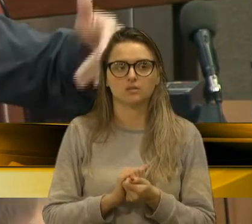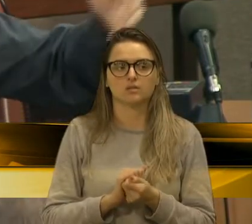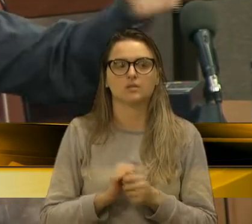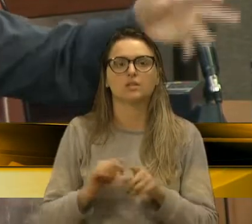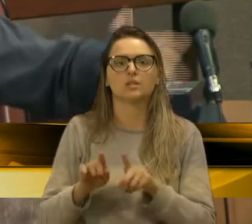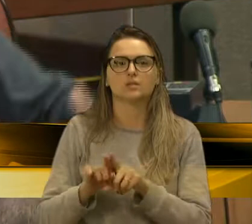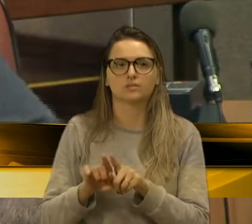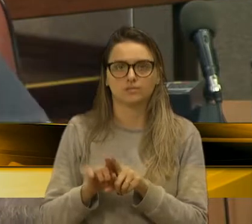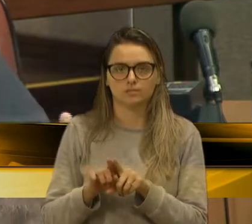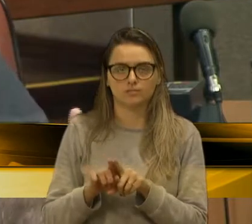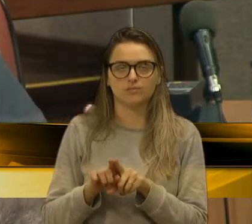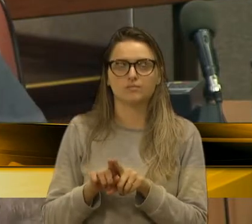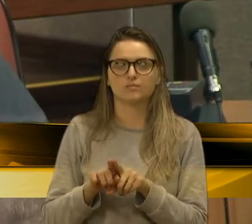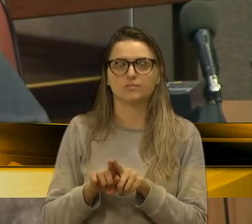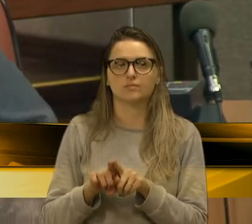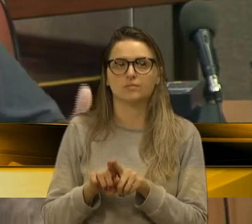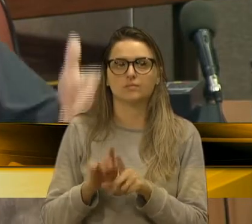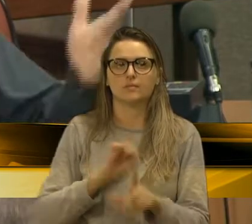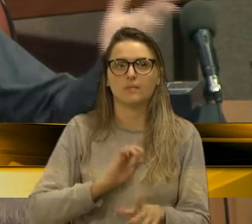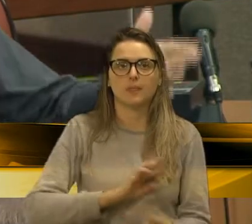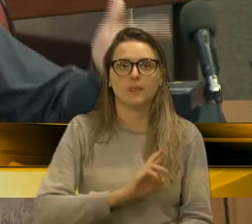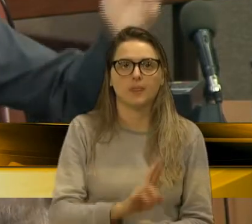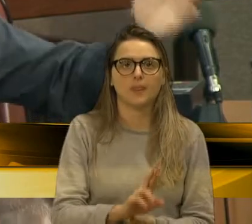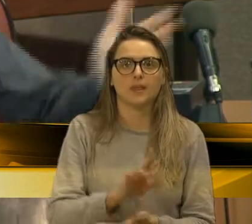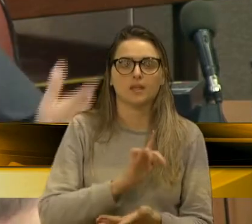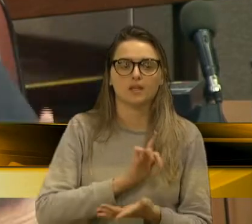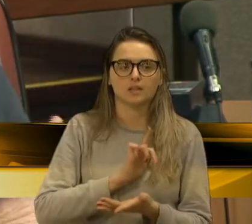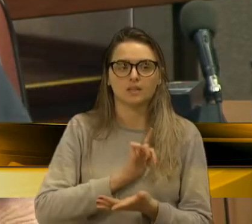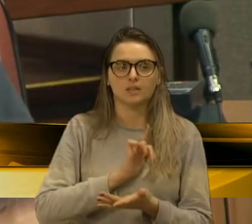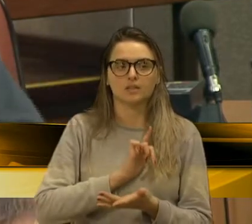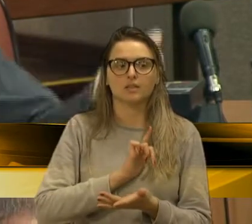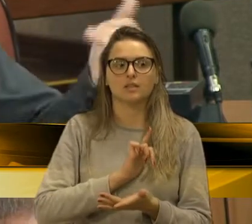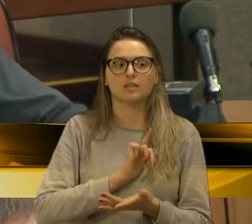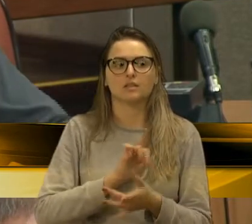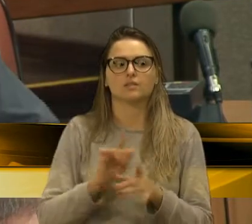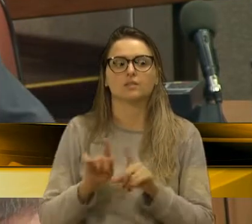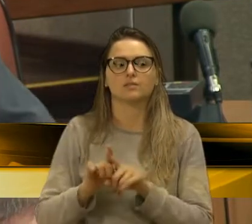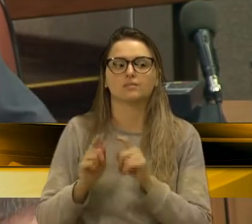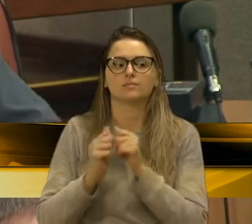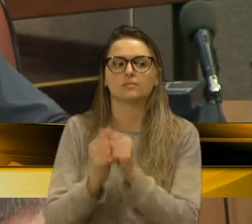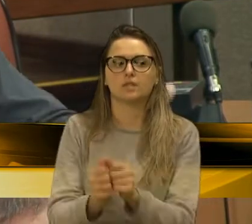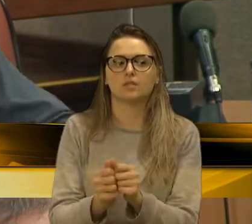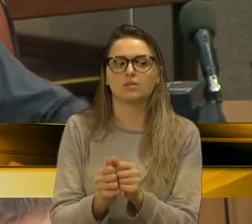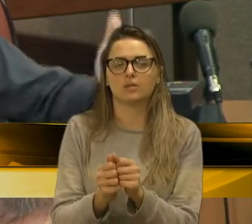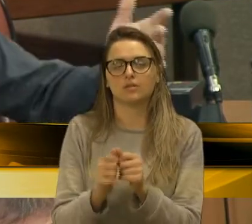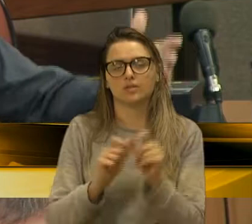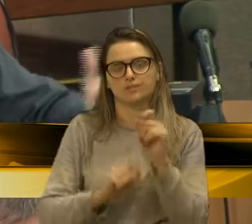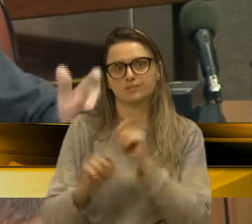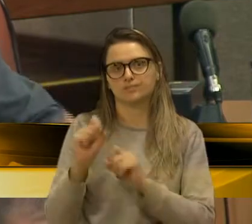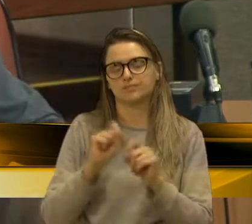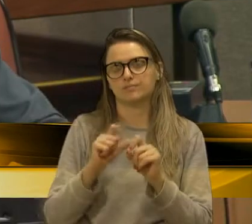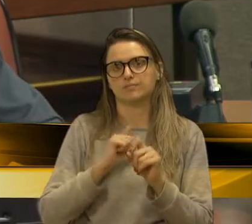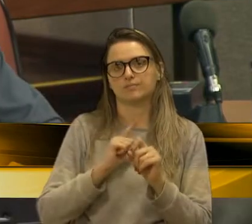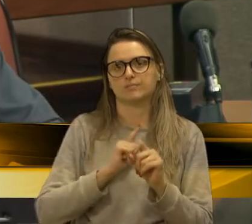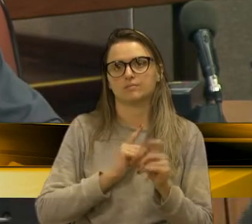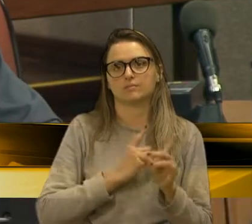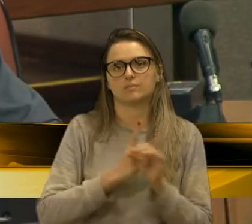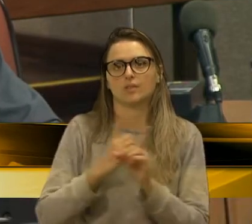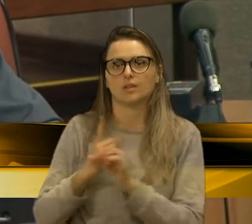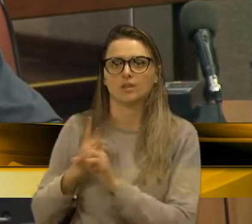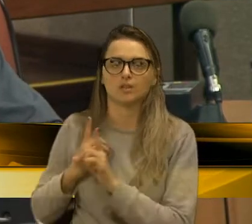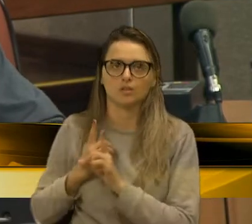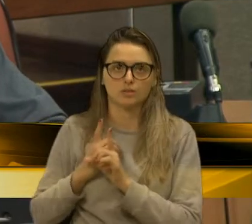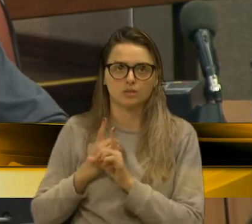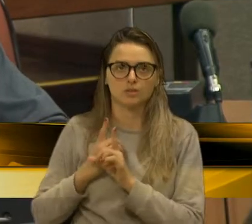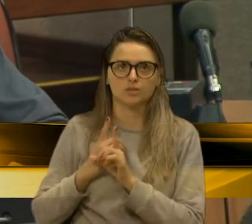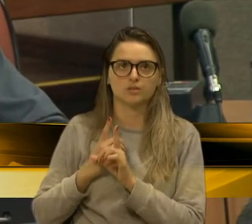Vila Cristina, acordar de manhã, de madrugada, chegar tarde, o perigo, usar seu veículo, enfim. E